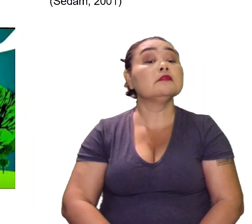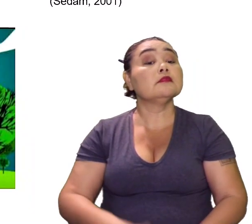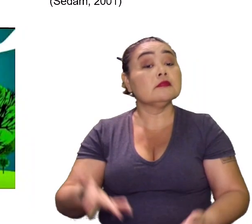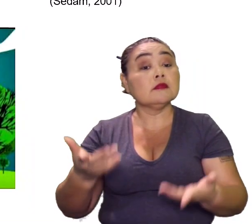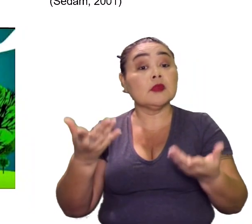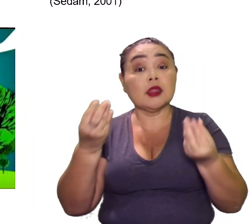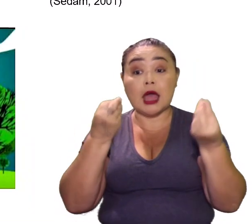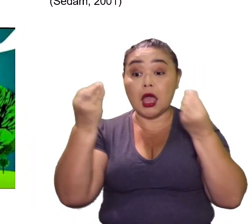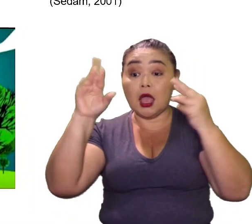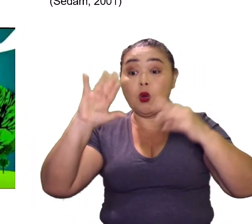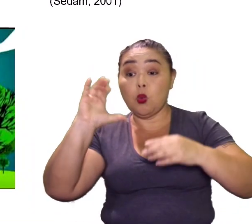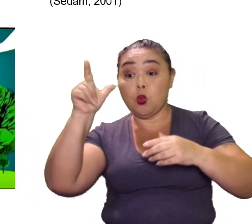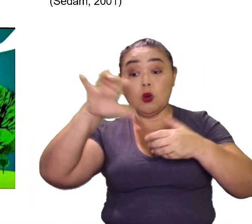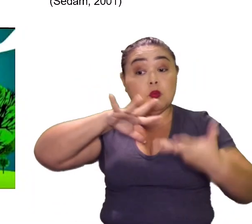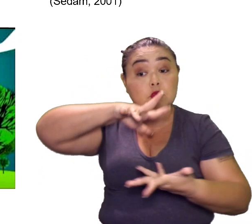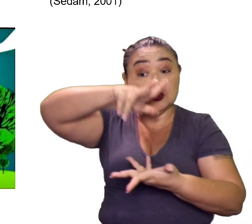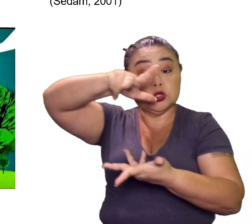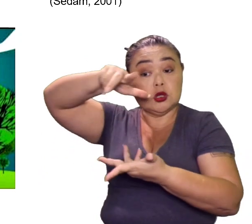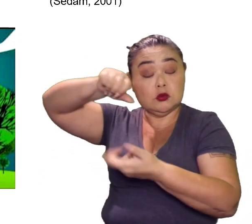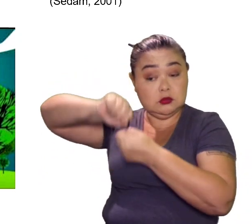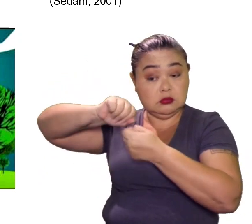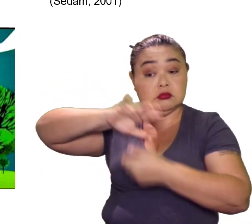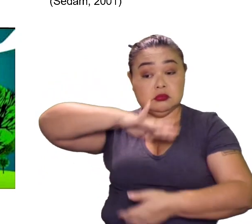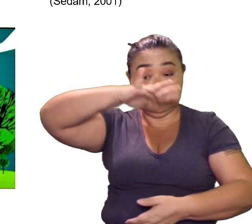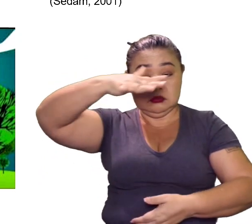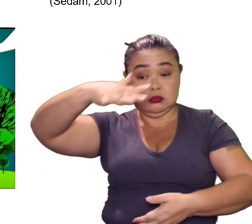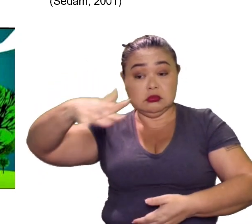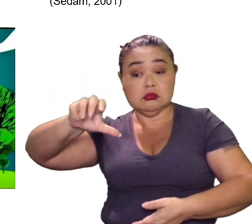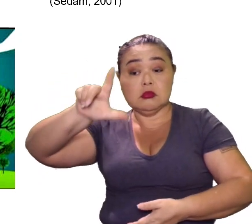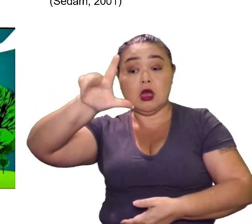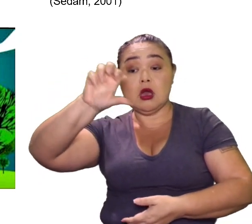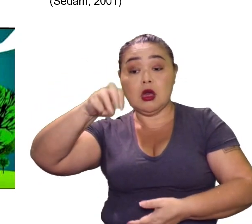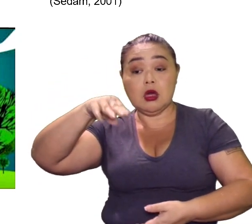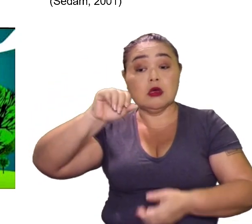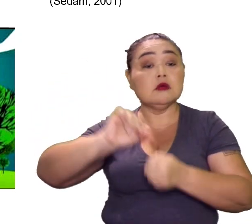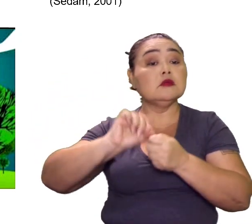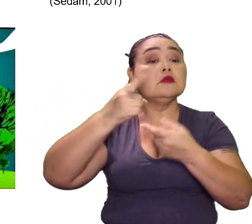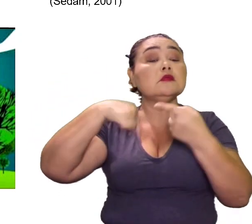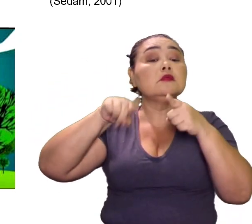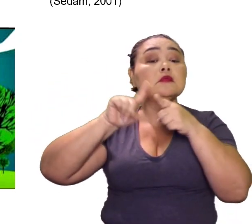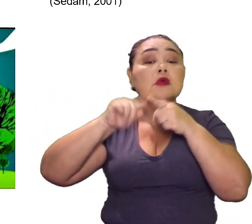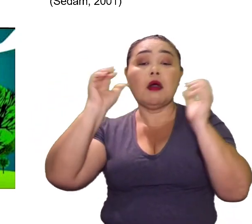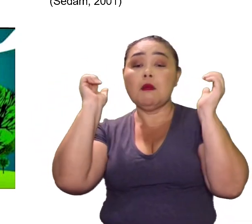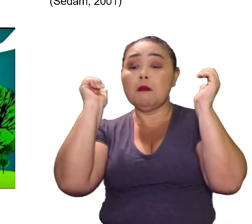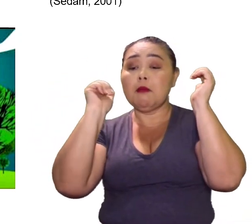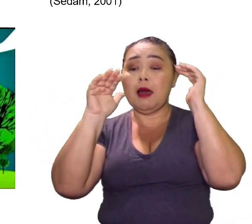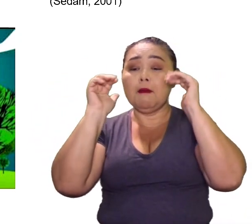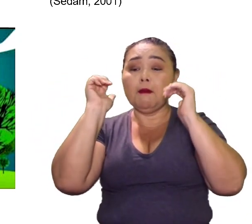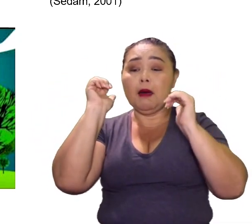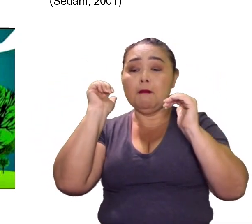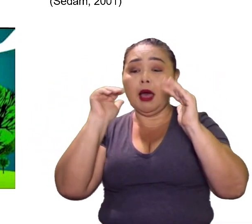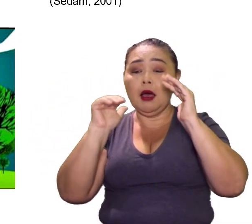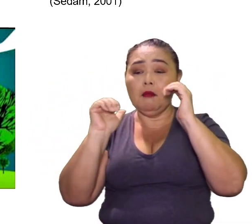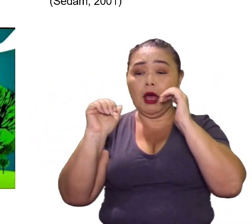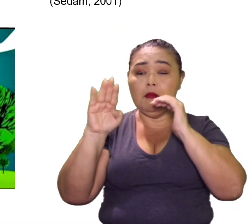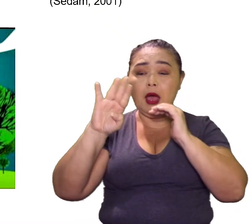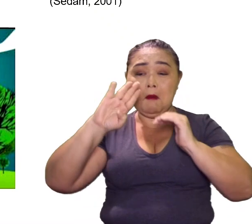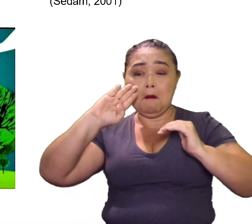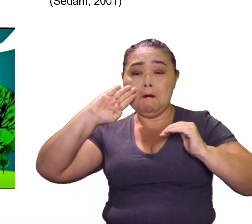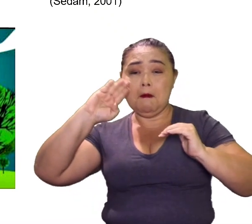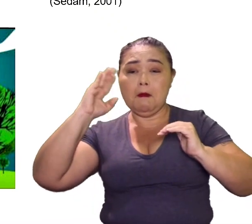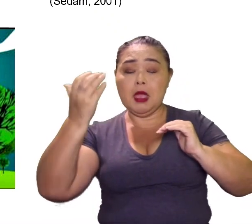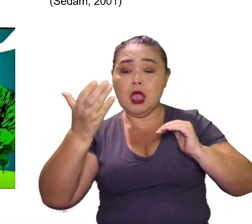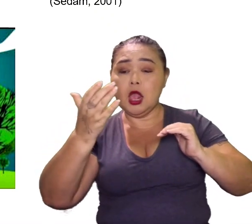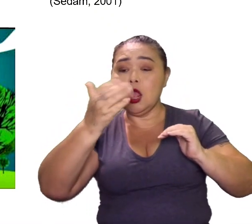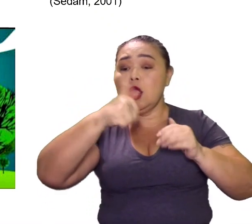Atua na regulação do clima mundial, como já foi falado, armazena bilhões de toneladas de carbono. Olha só que